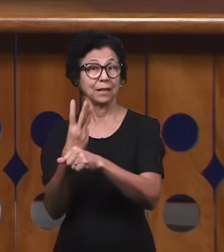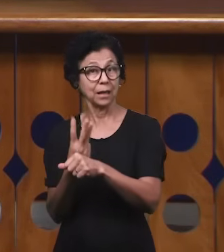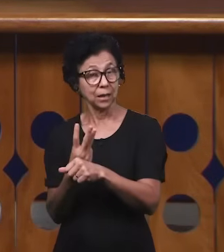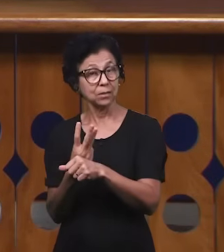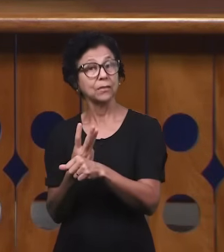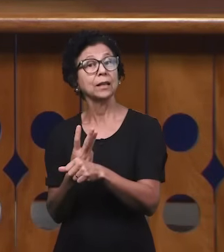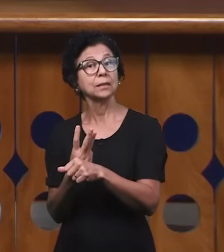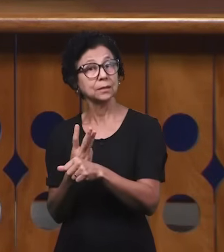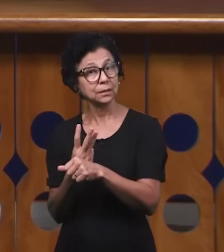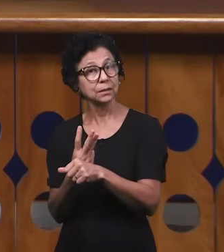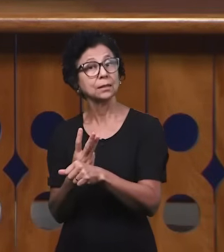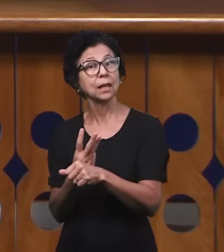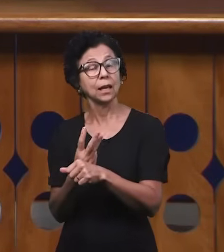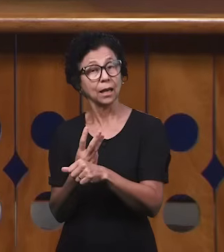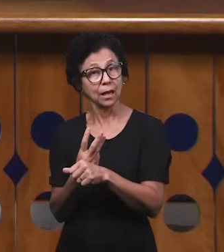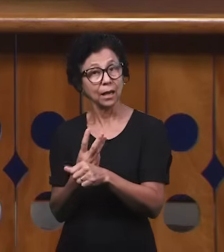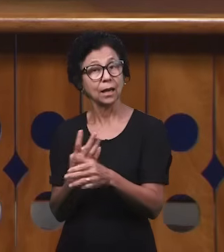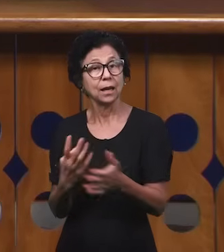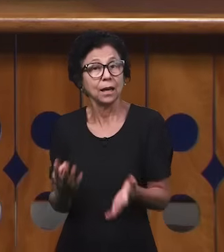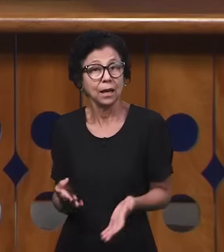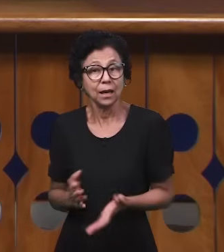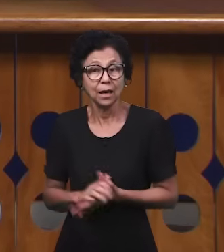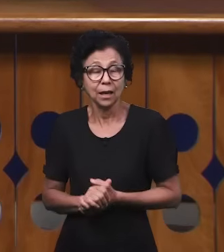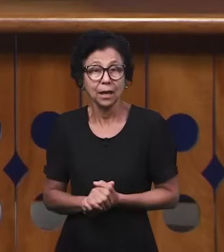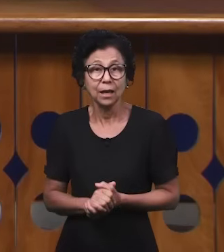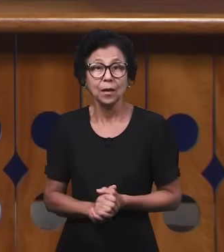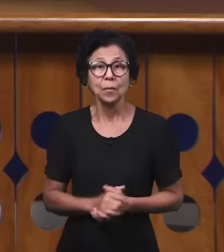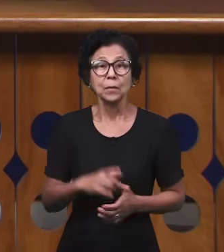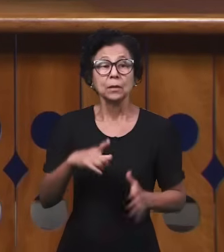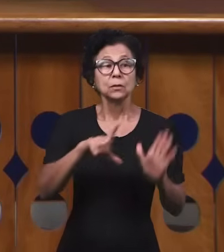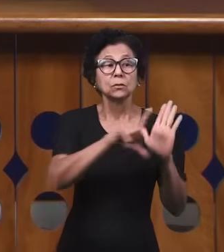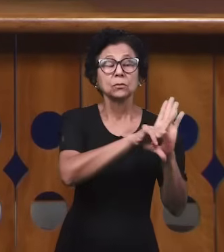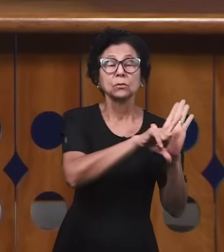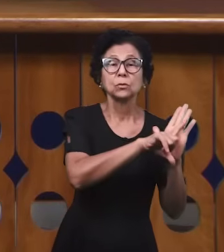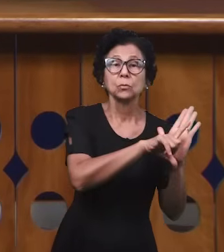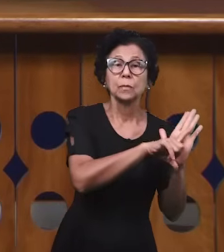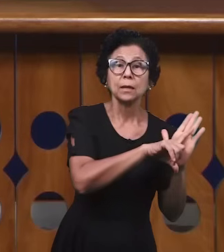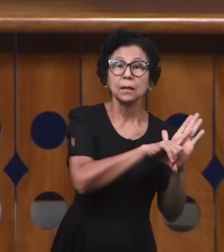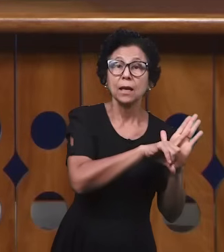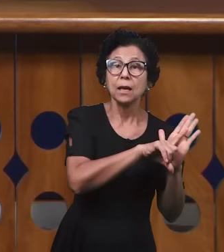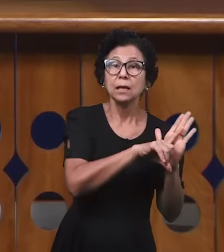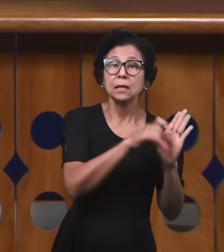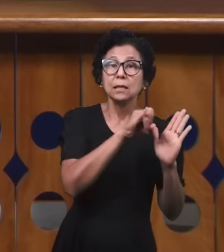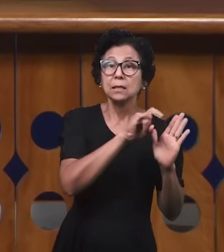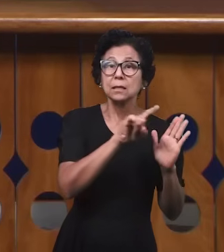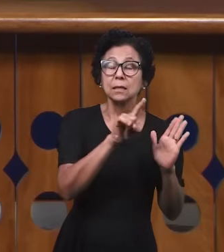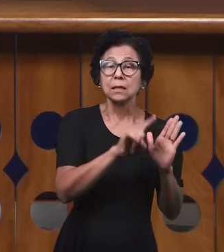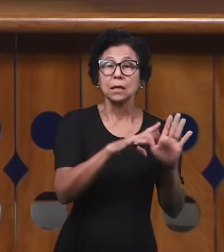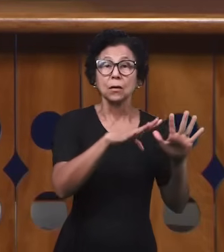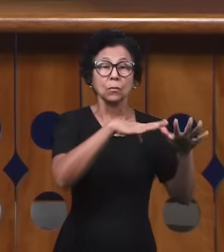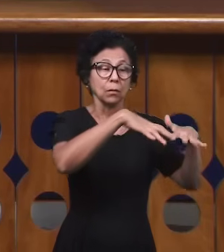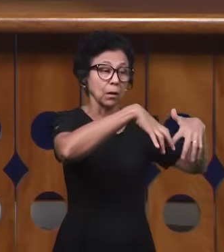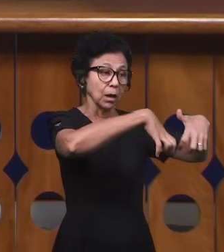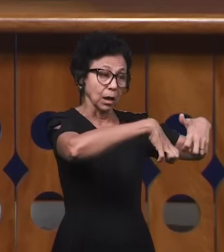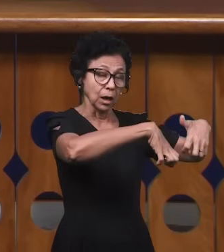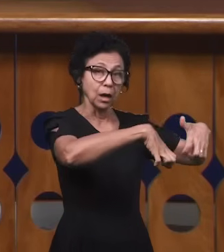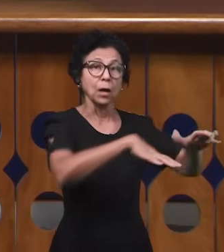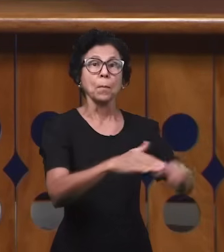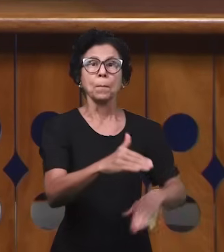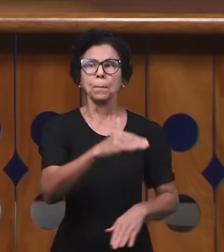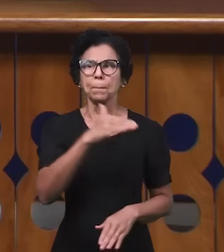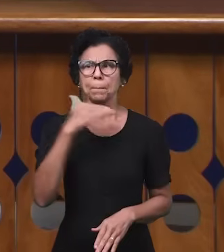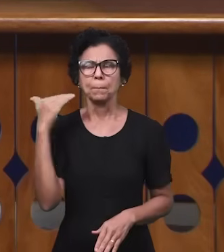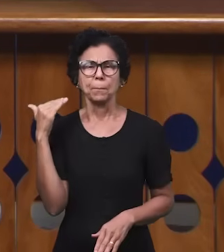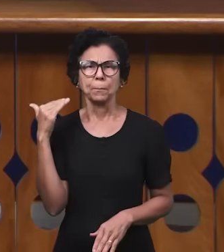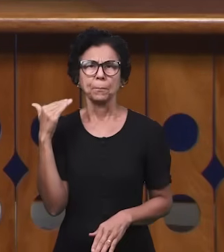que não se sujeitasse correria risco de morte. Mas ele preferiu estar